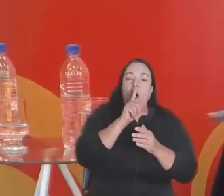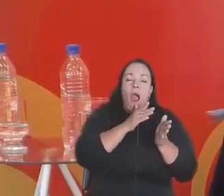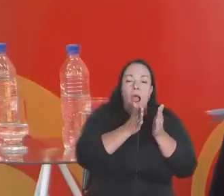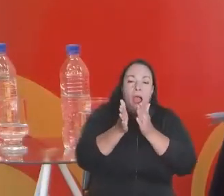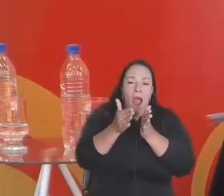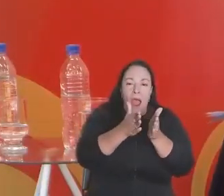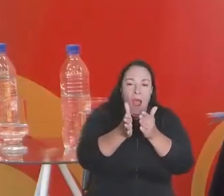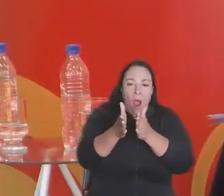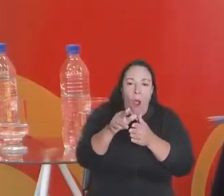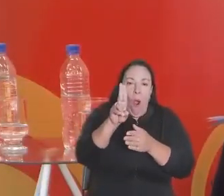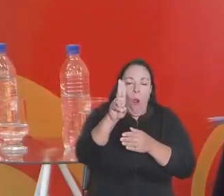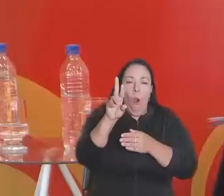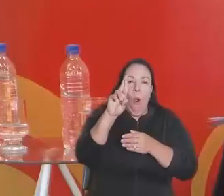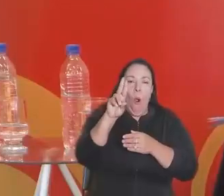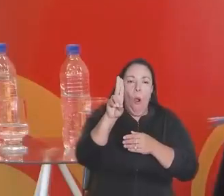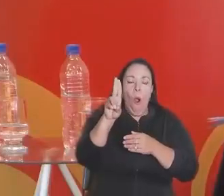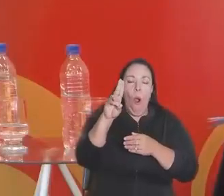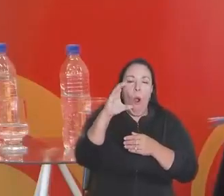foz do São Lourenço.